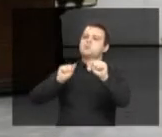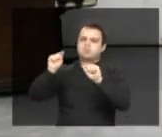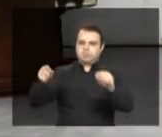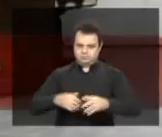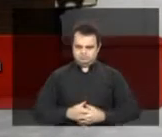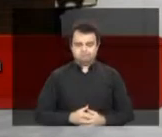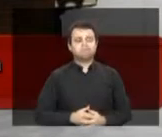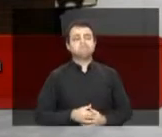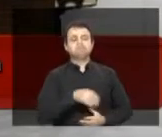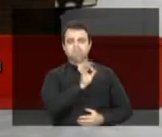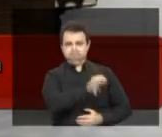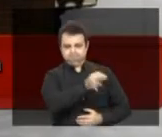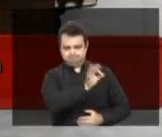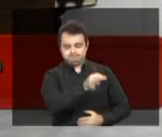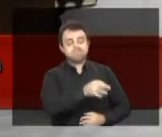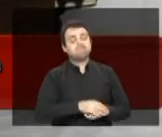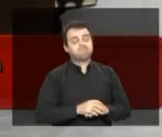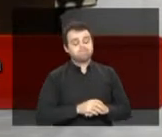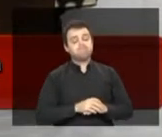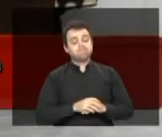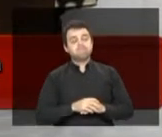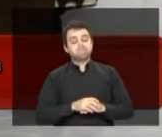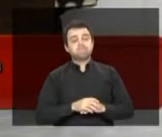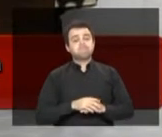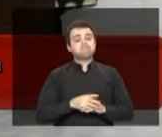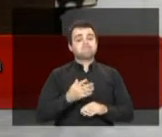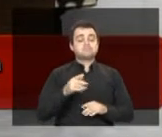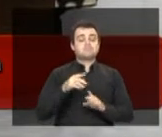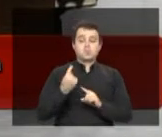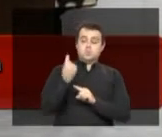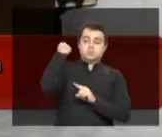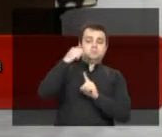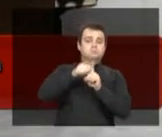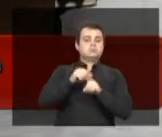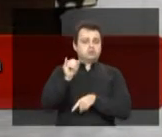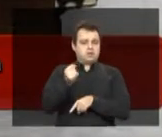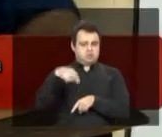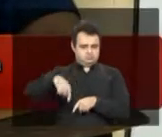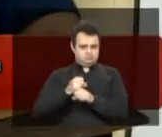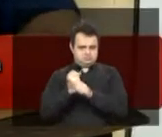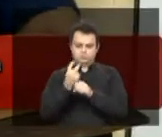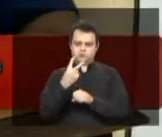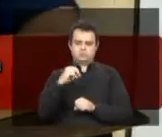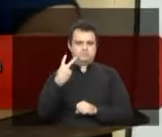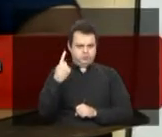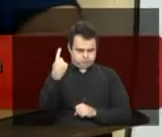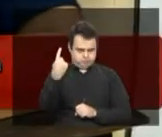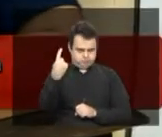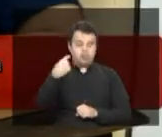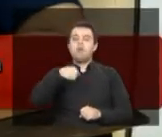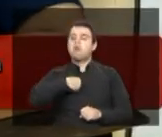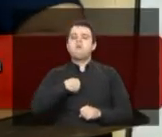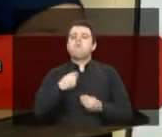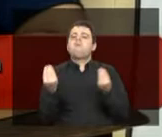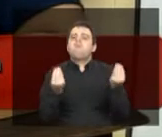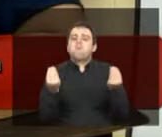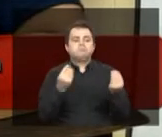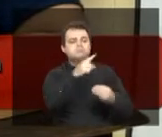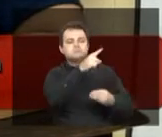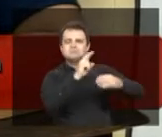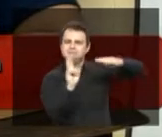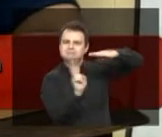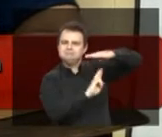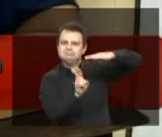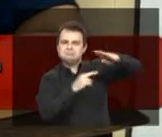gente começou, especialmente a partir de janeiro deste ano, né, quando eu comecei a frequentar